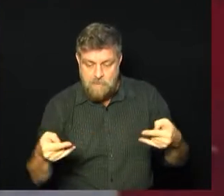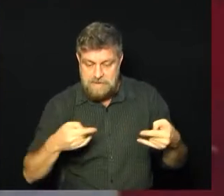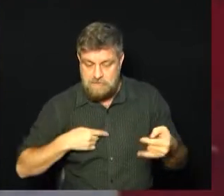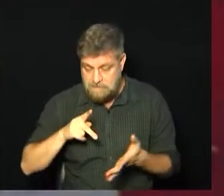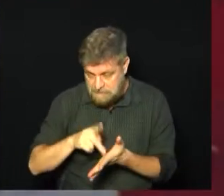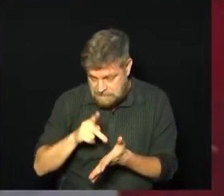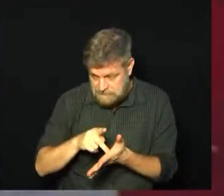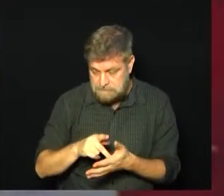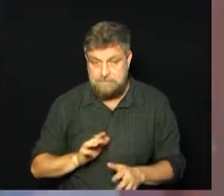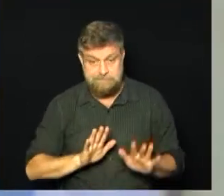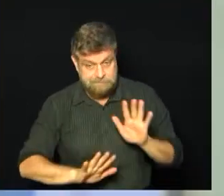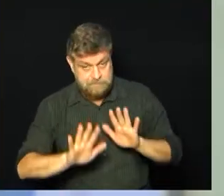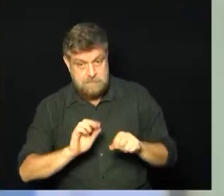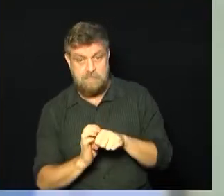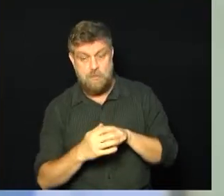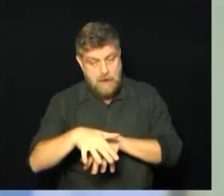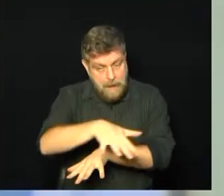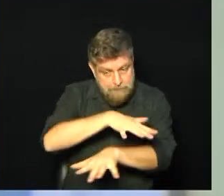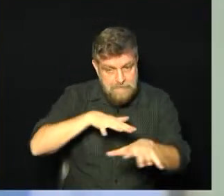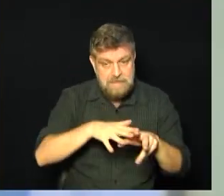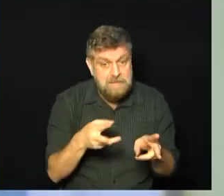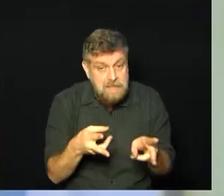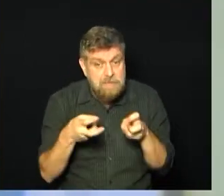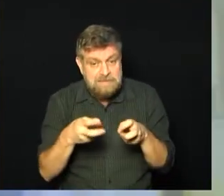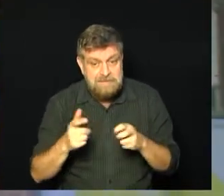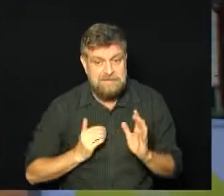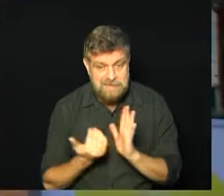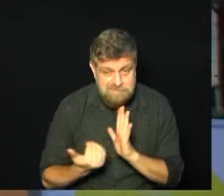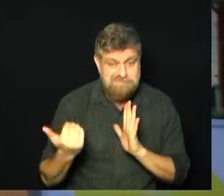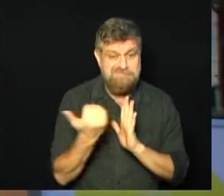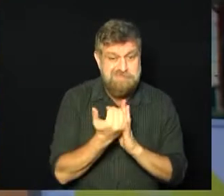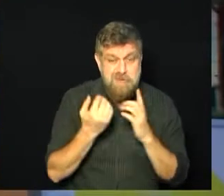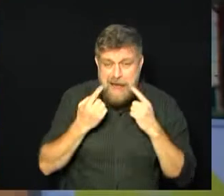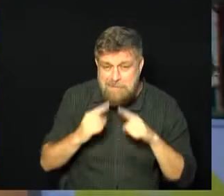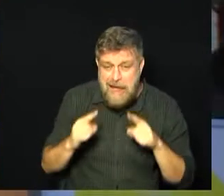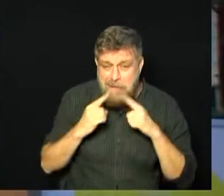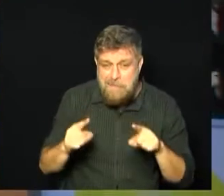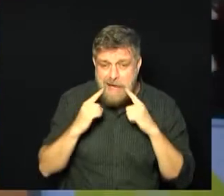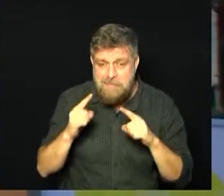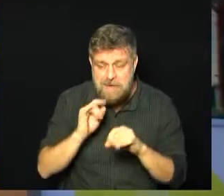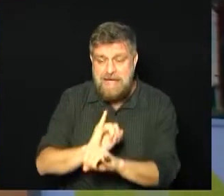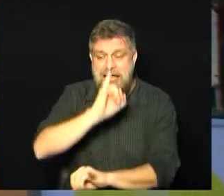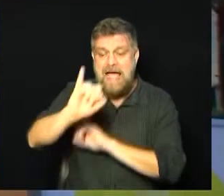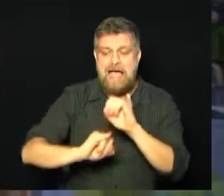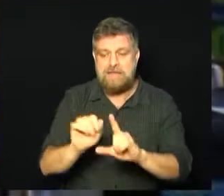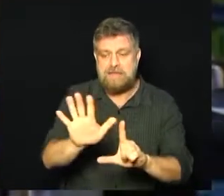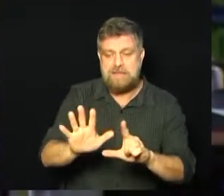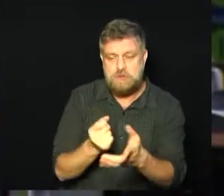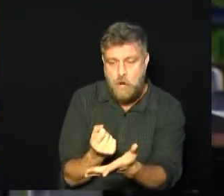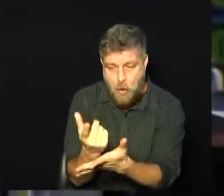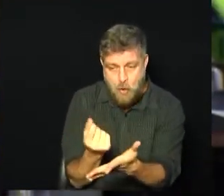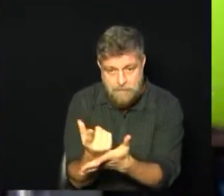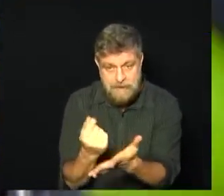perigo? Com a pandemia, a gente percebeu que aumentou o número de reclamações do comércio eletrônico, mas sempre